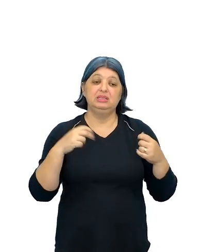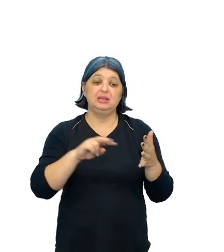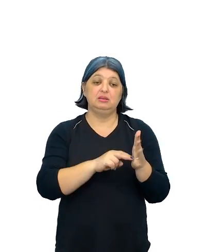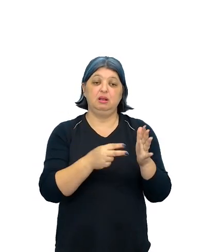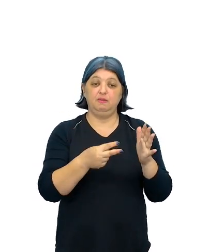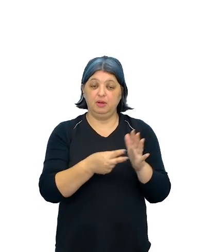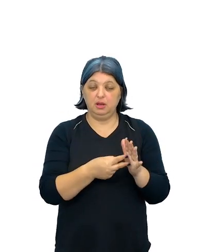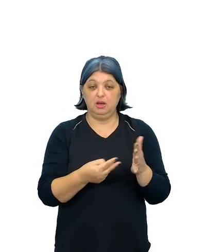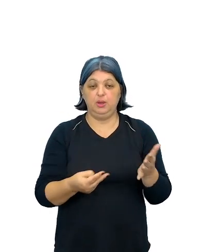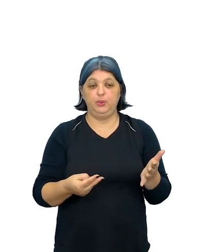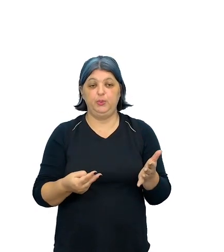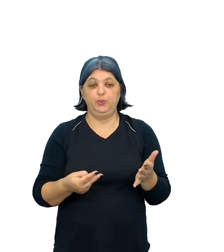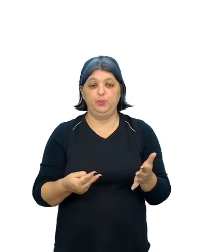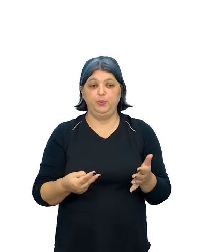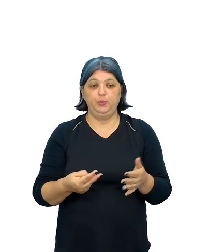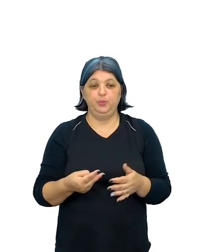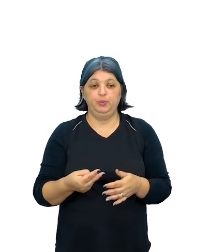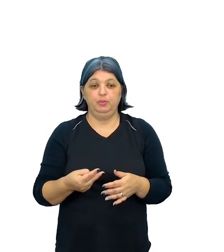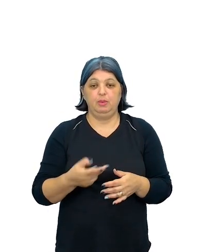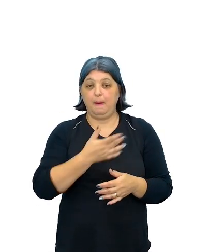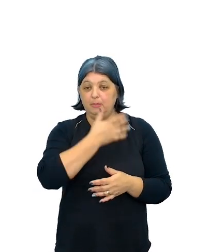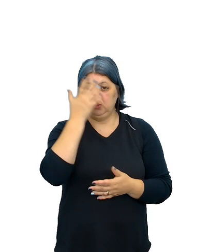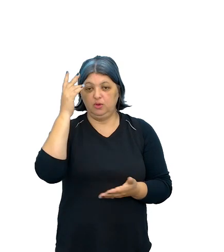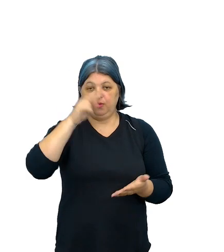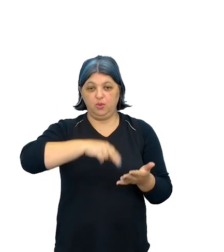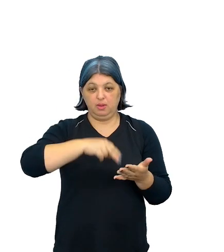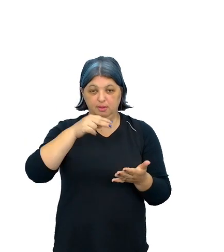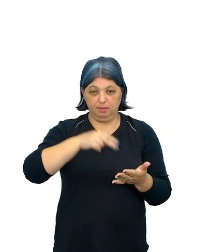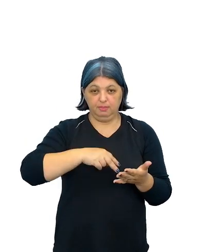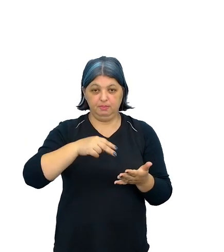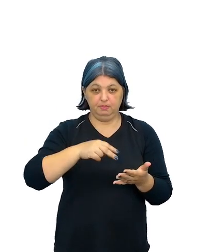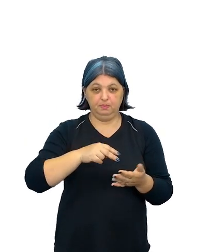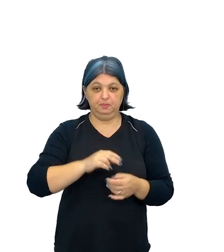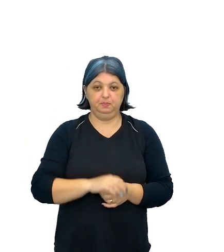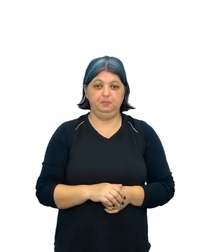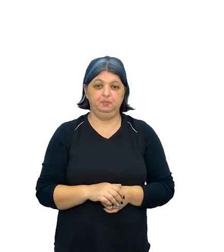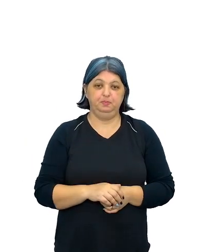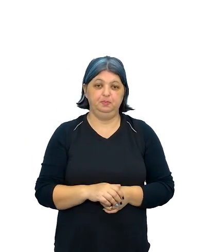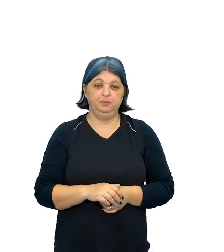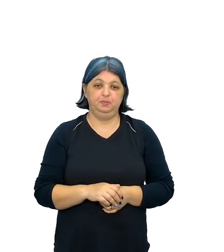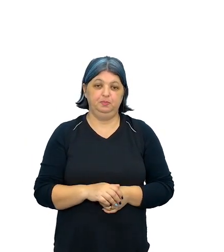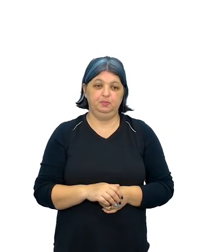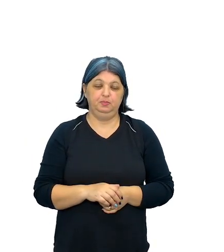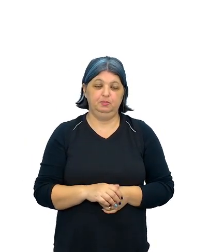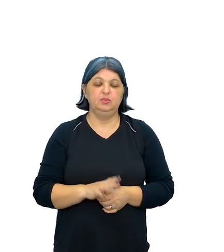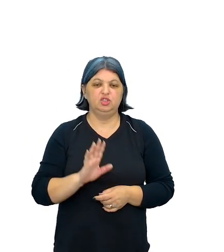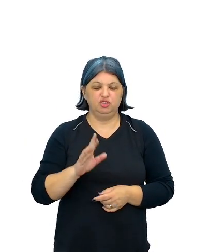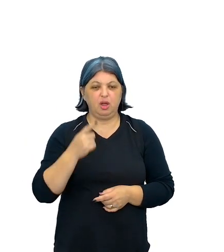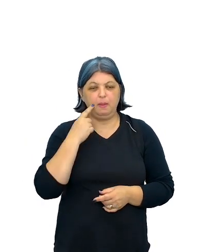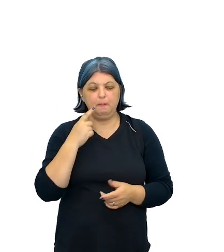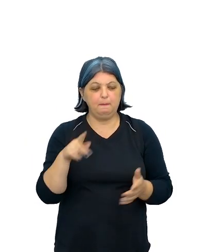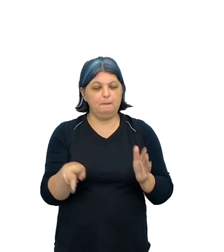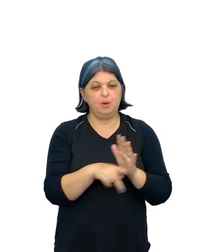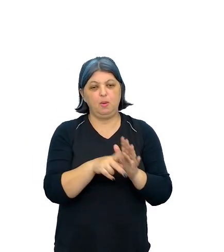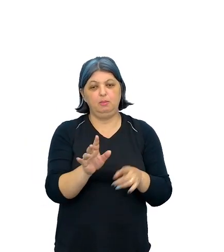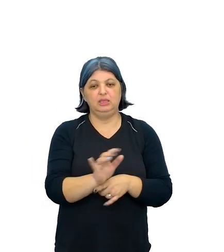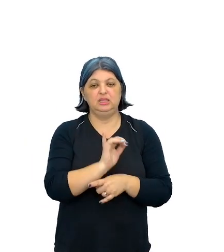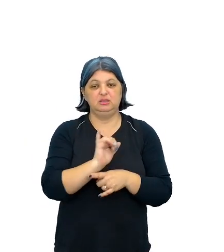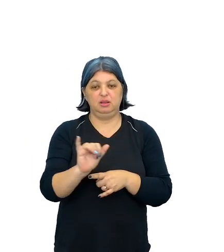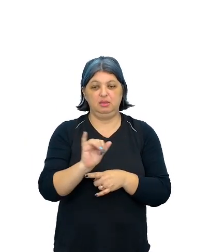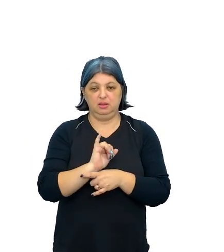significado para que o leitor possa, então, ser ali conduzido, né, para essas estratégias